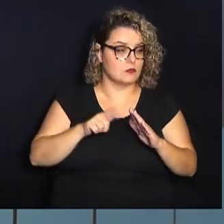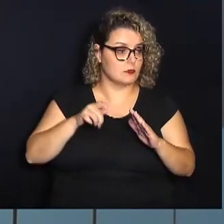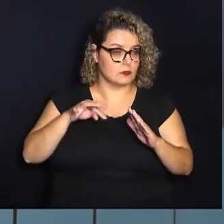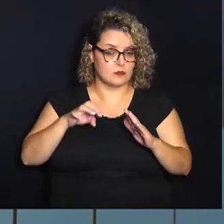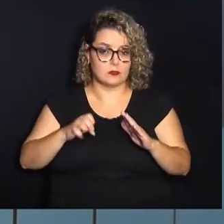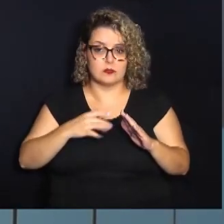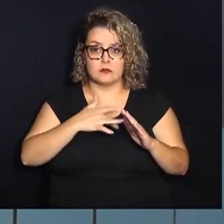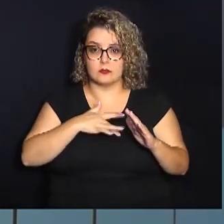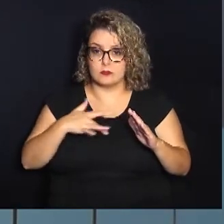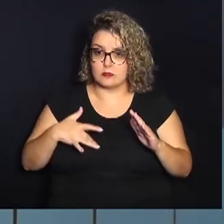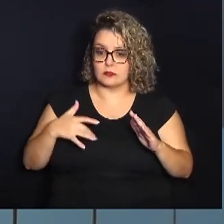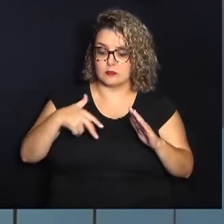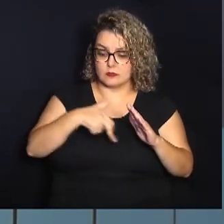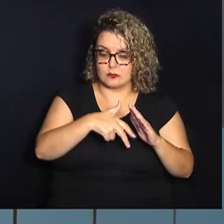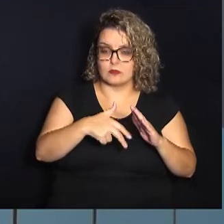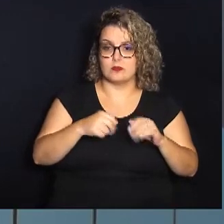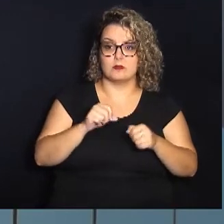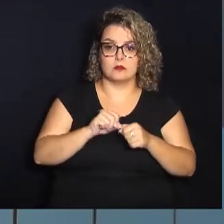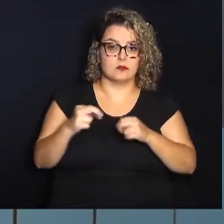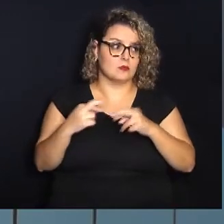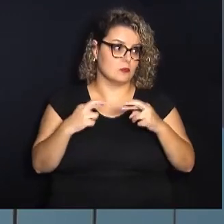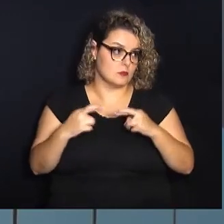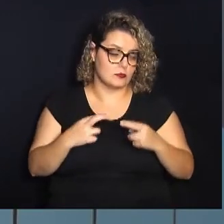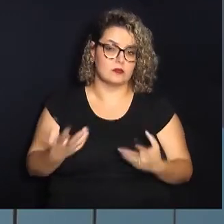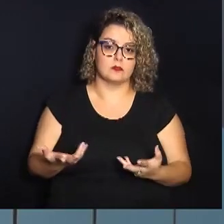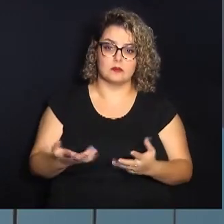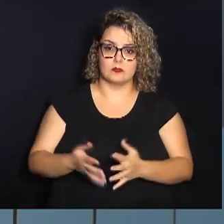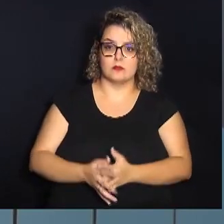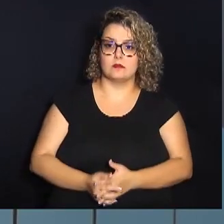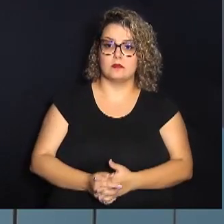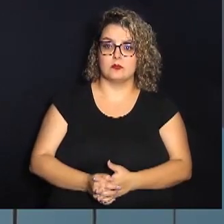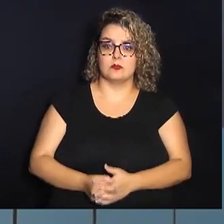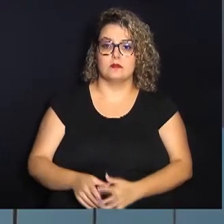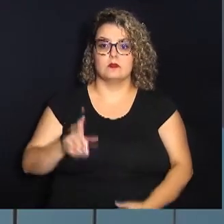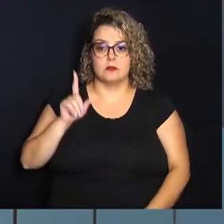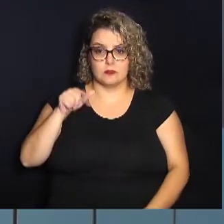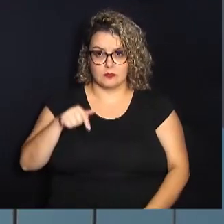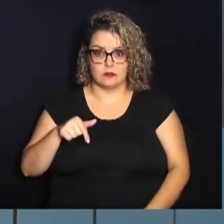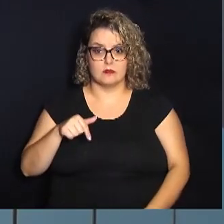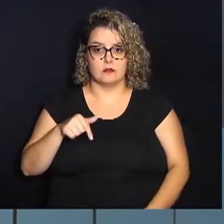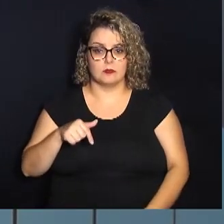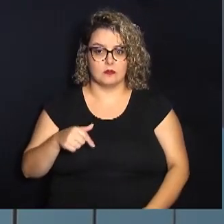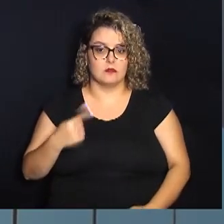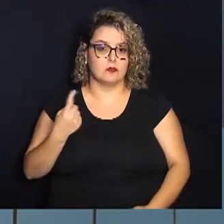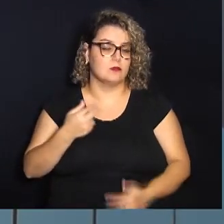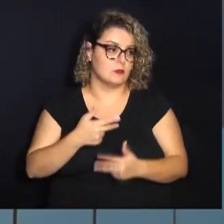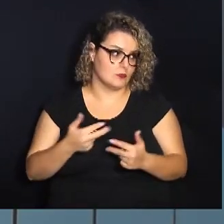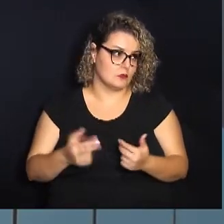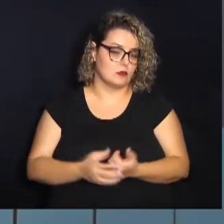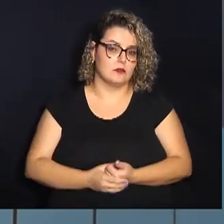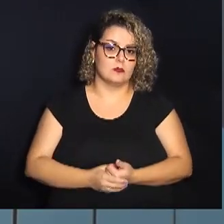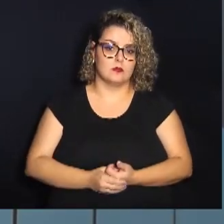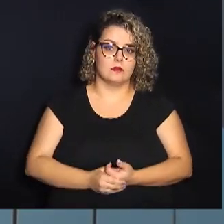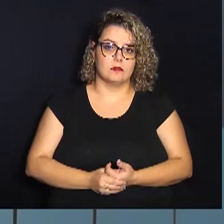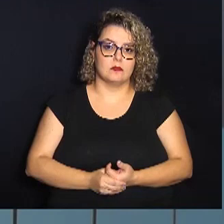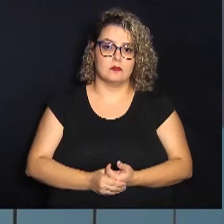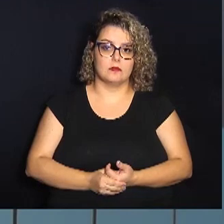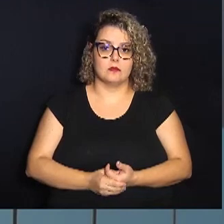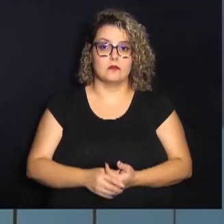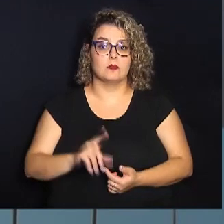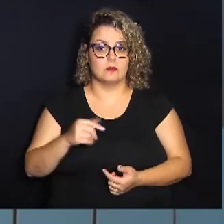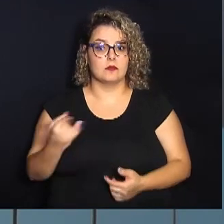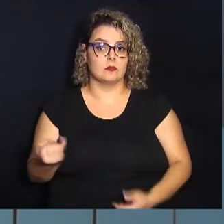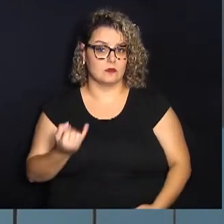dentro da casa e fazer a fiscalização, né? Então, esse é um ponto. Um outro ponto que eu também acho muito importante é o